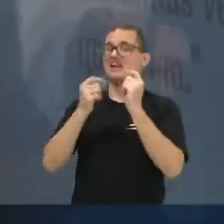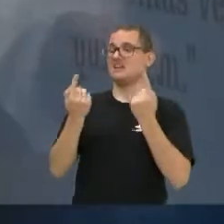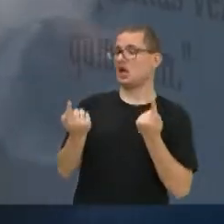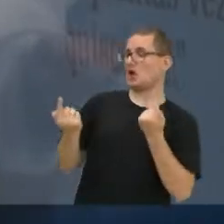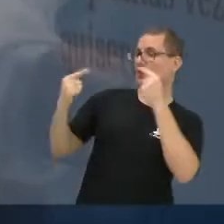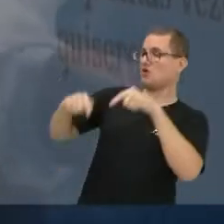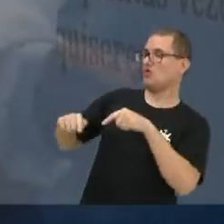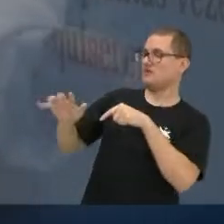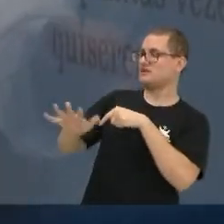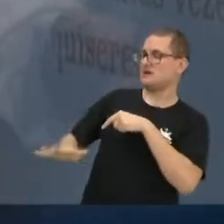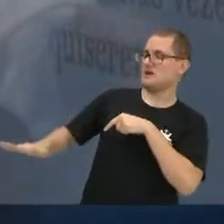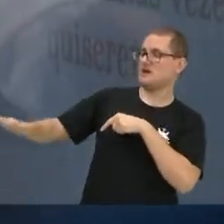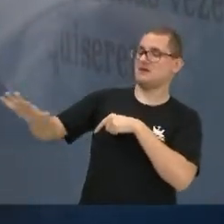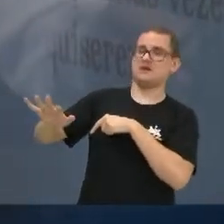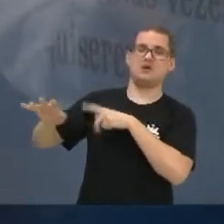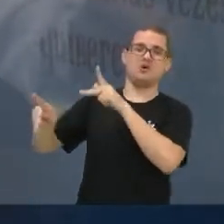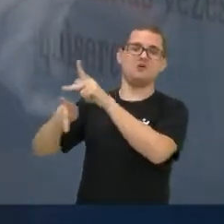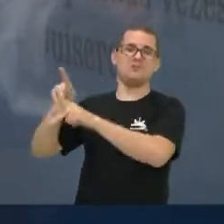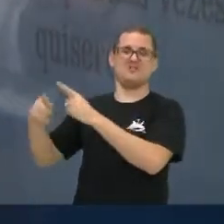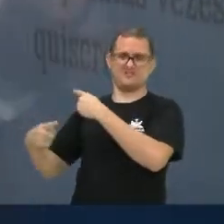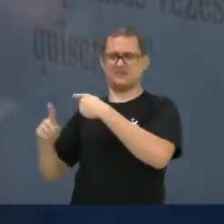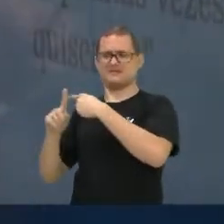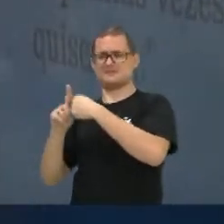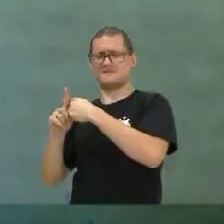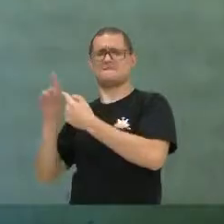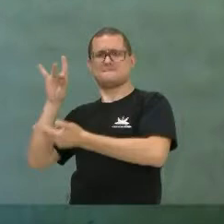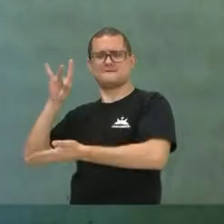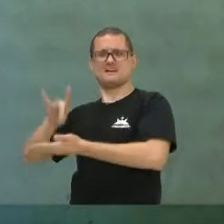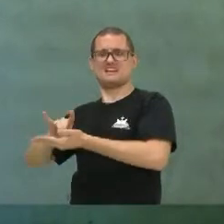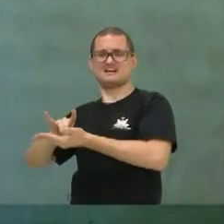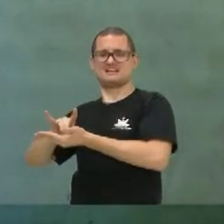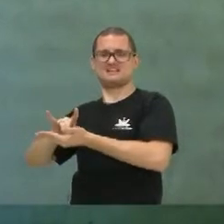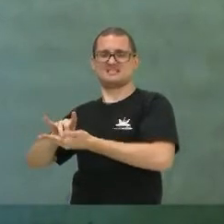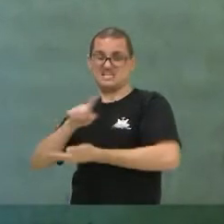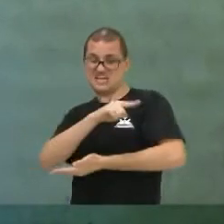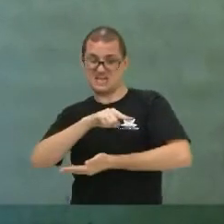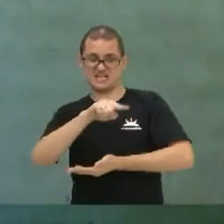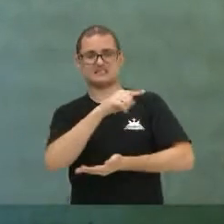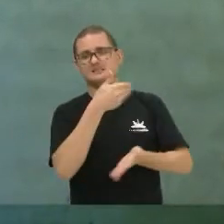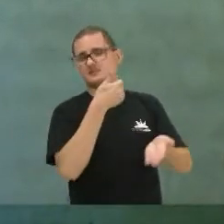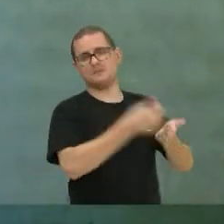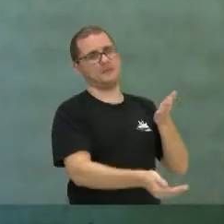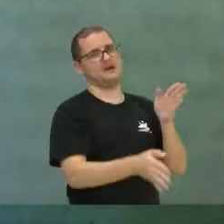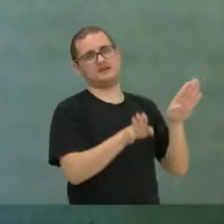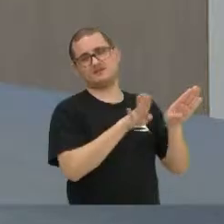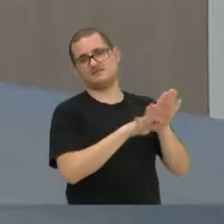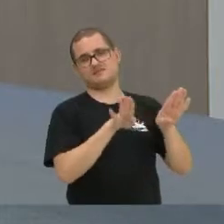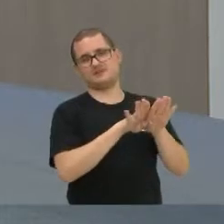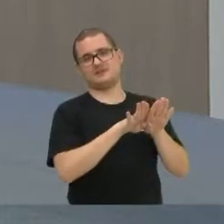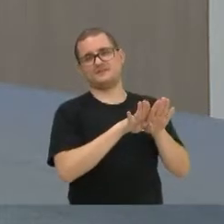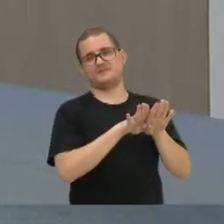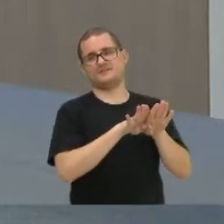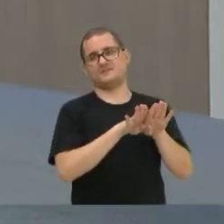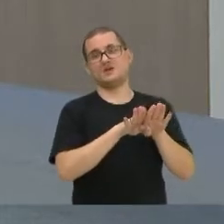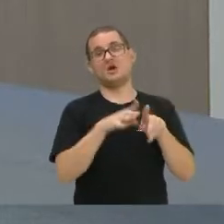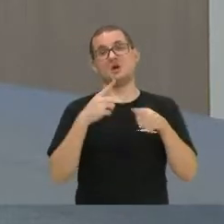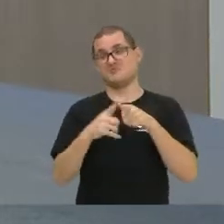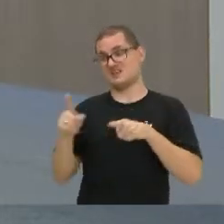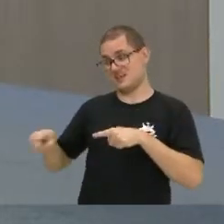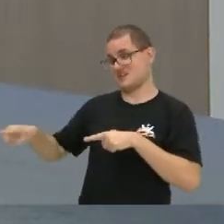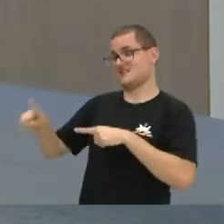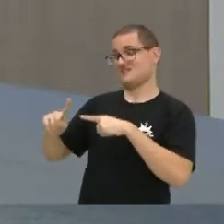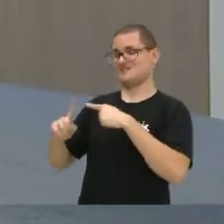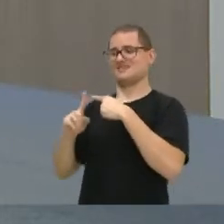à liberdade dos cristãos não será de forma mágica mas os cristãos serão